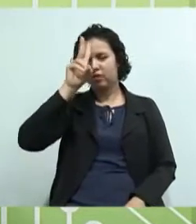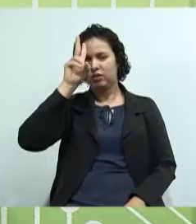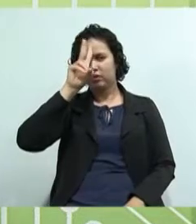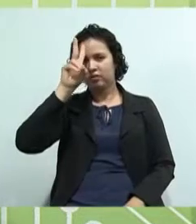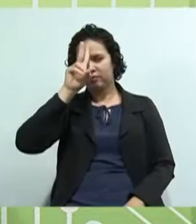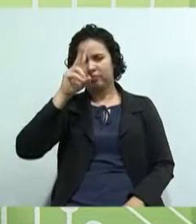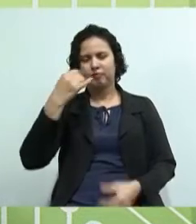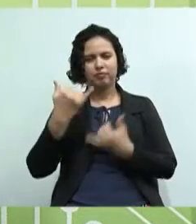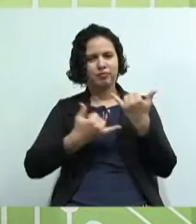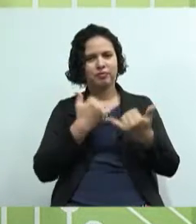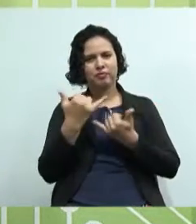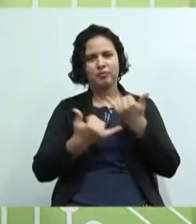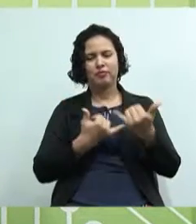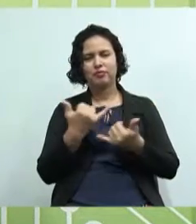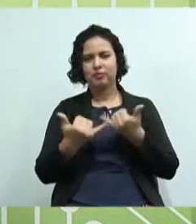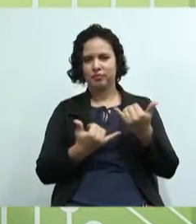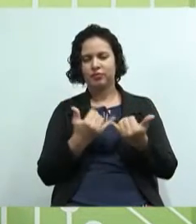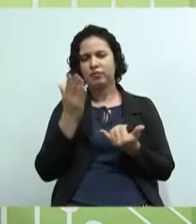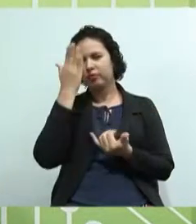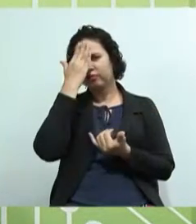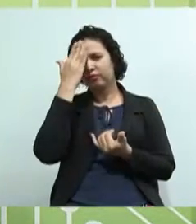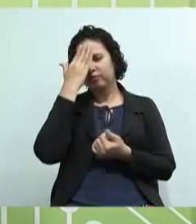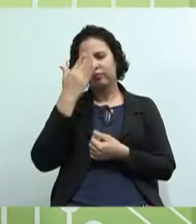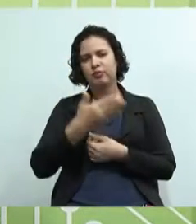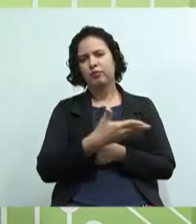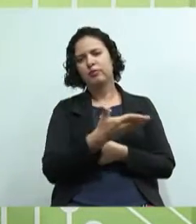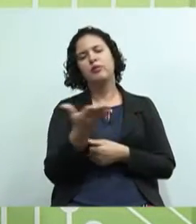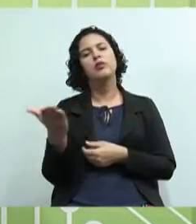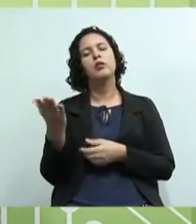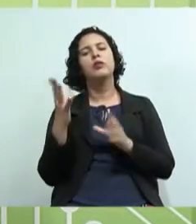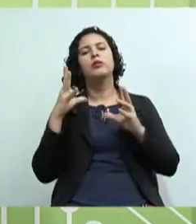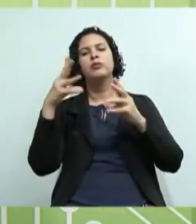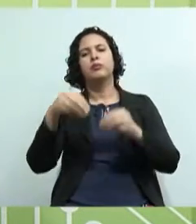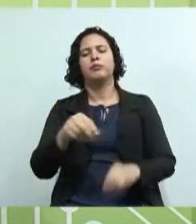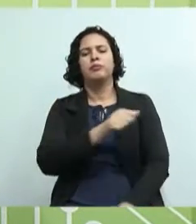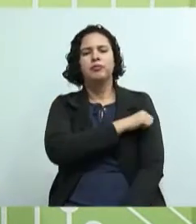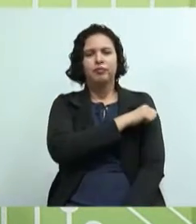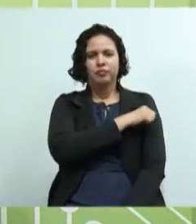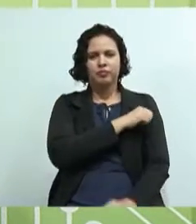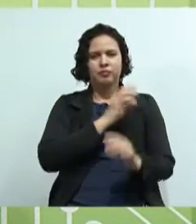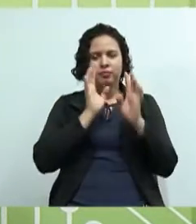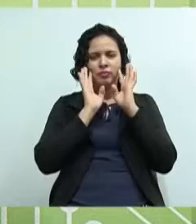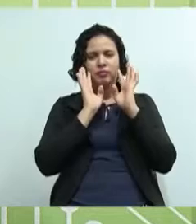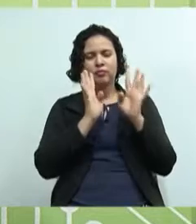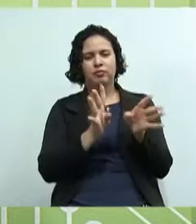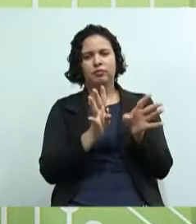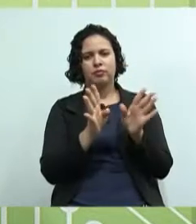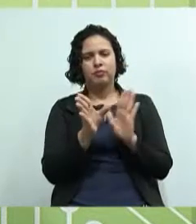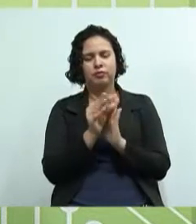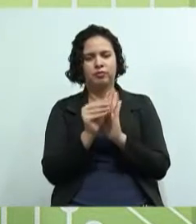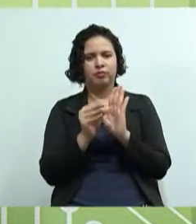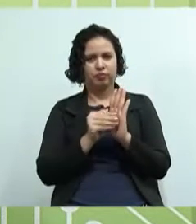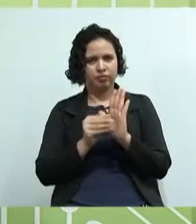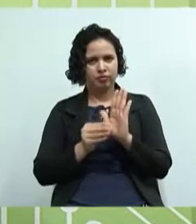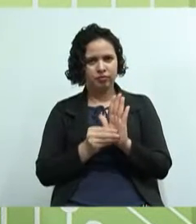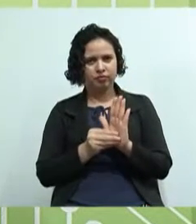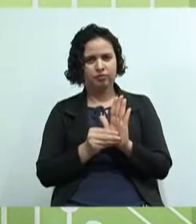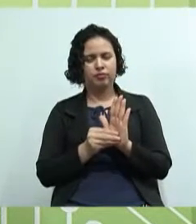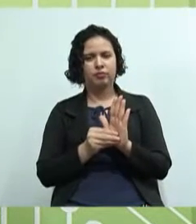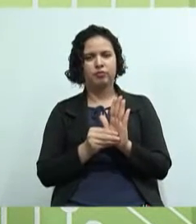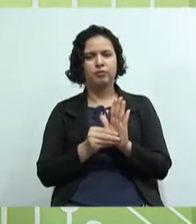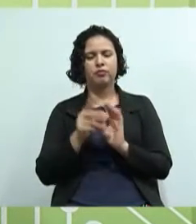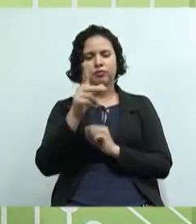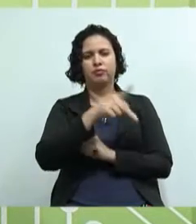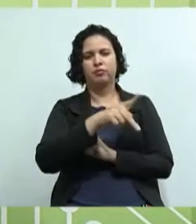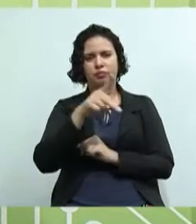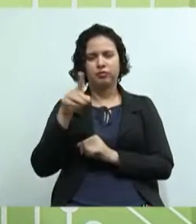É brincadeira, eu sei que você não estava dormindo, eu tenho certeza que todos os alunos estão antenados aí no conteúdo e os professores presenciais mandam as fotos